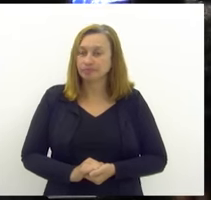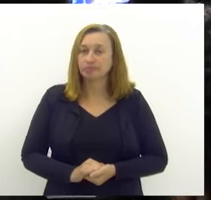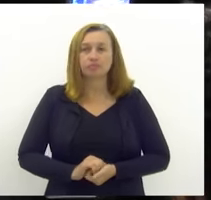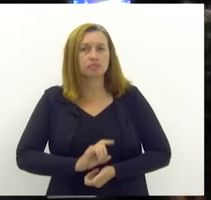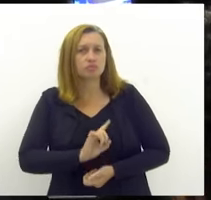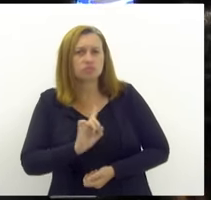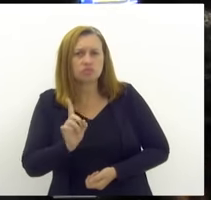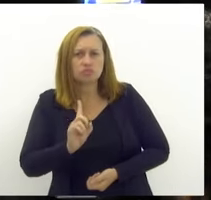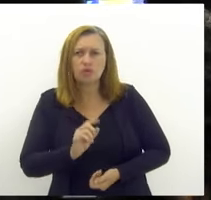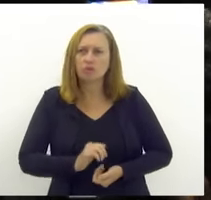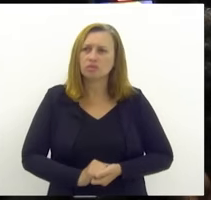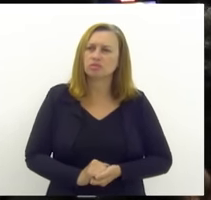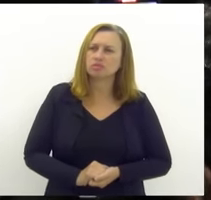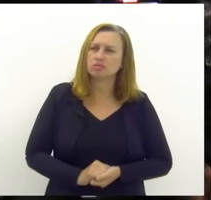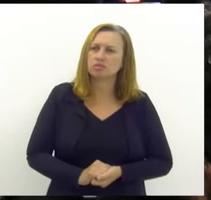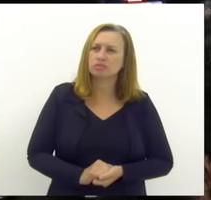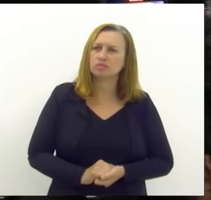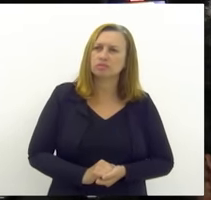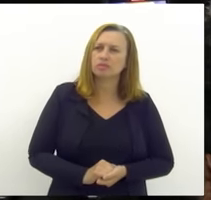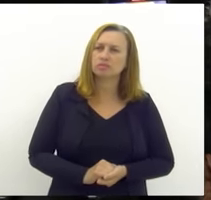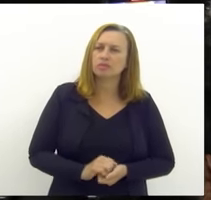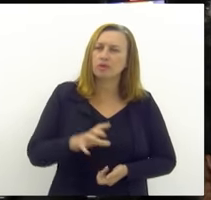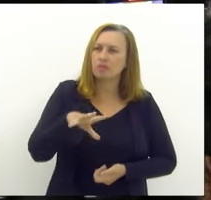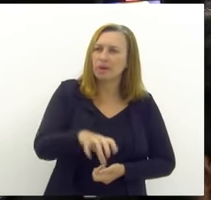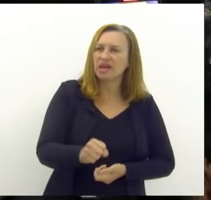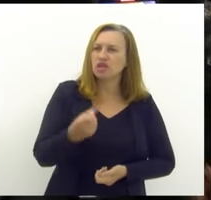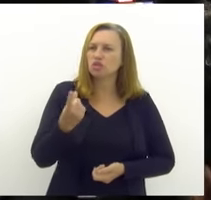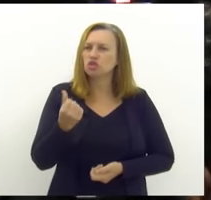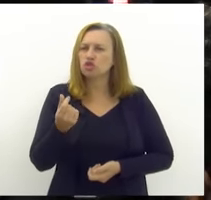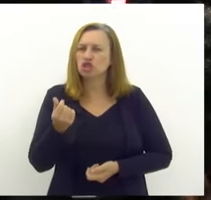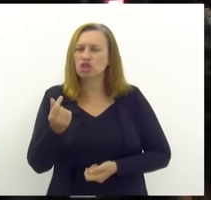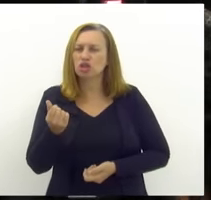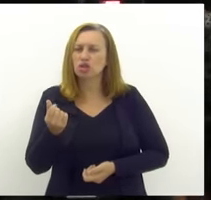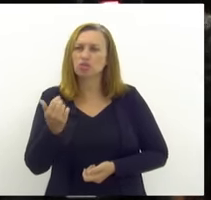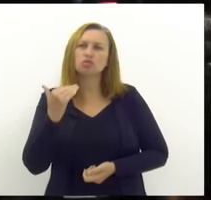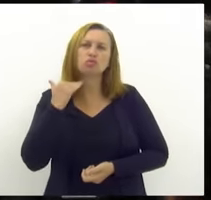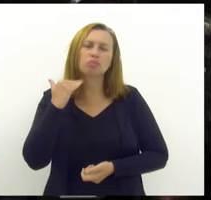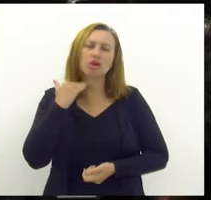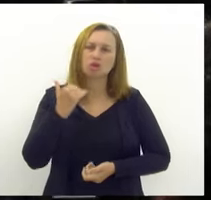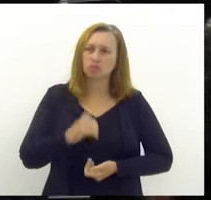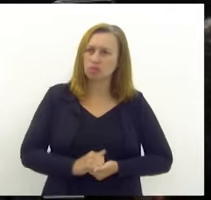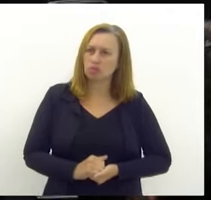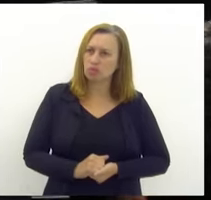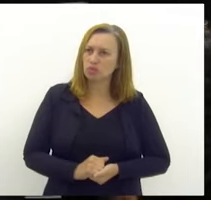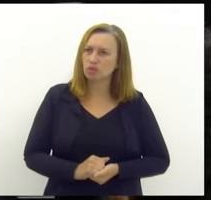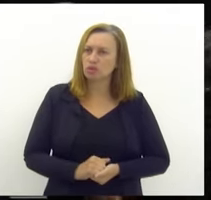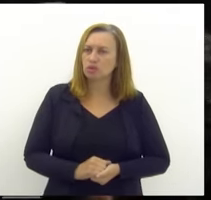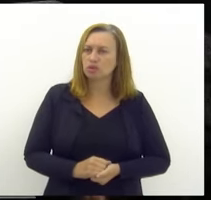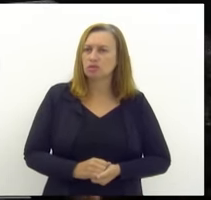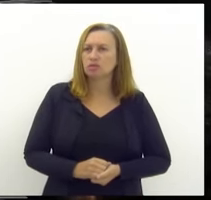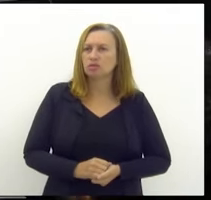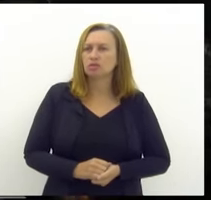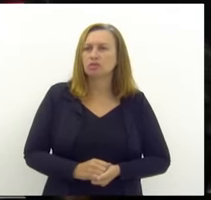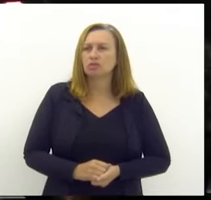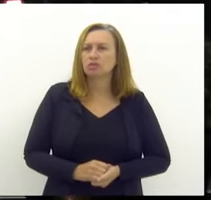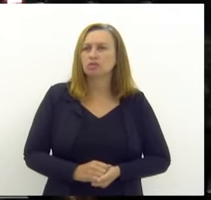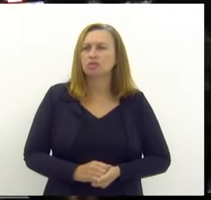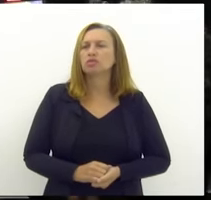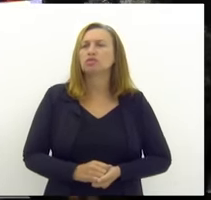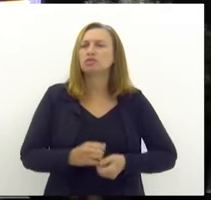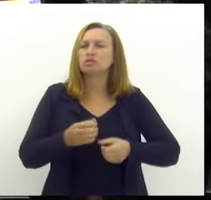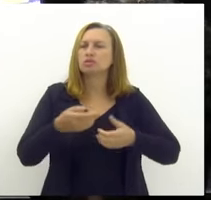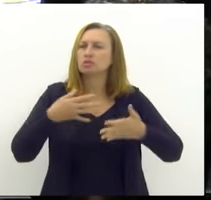não ficar metendo a mão no dinheiro do fundo que está constituído com